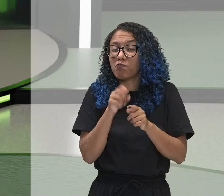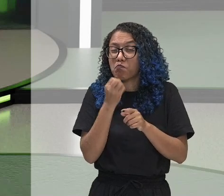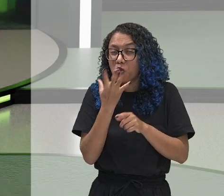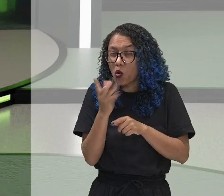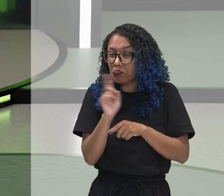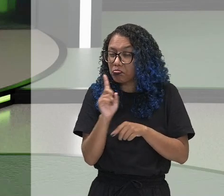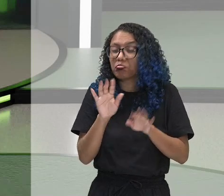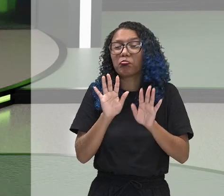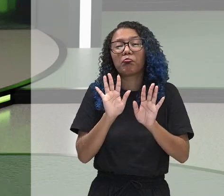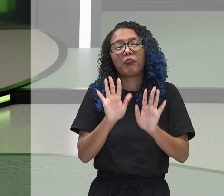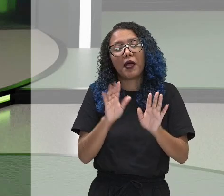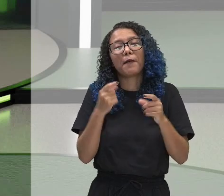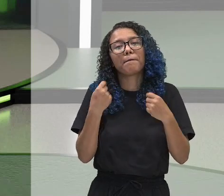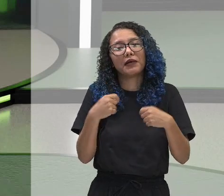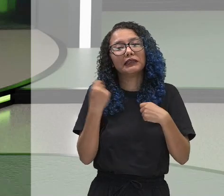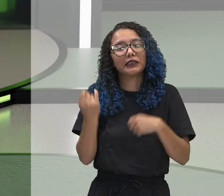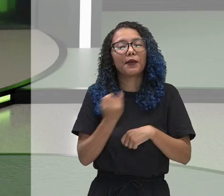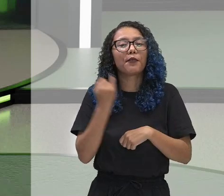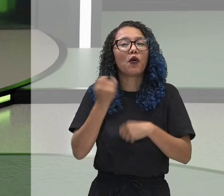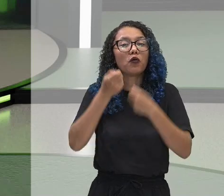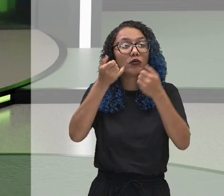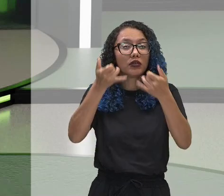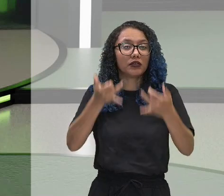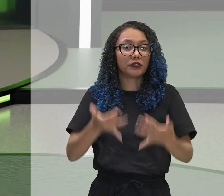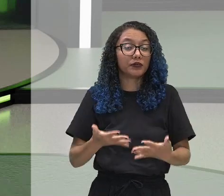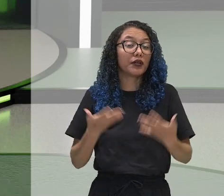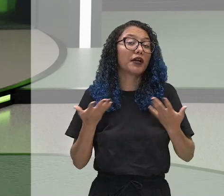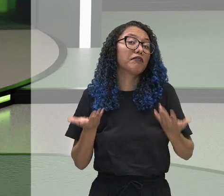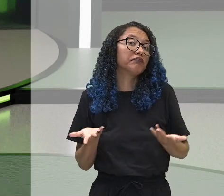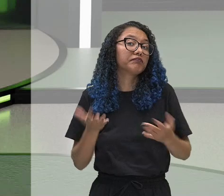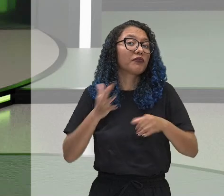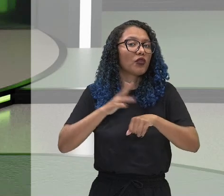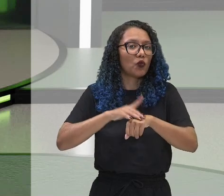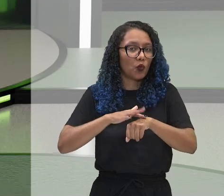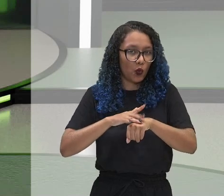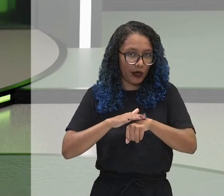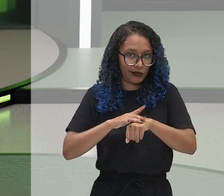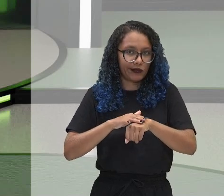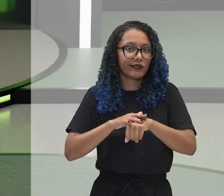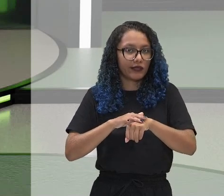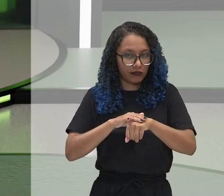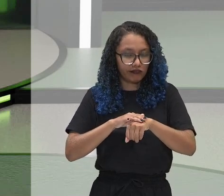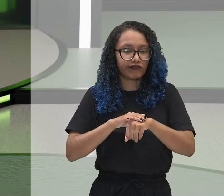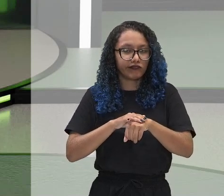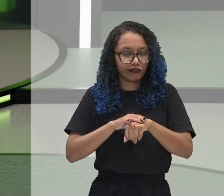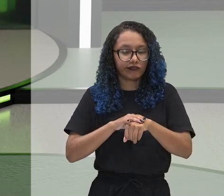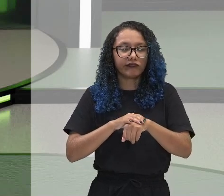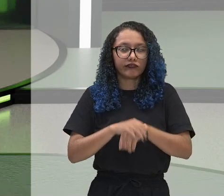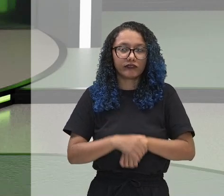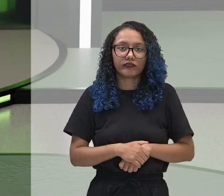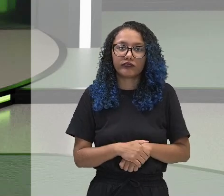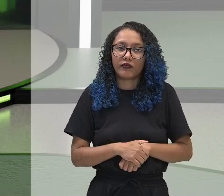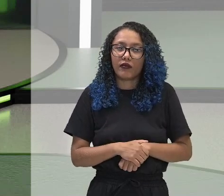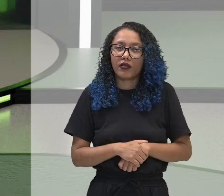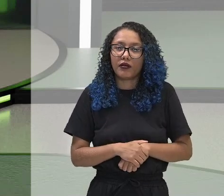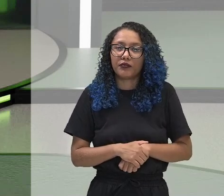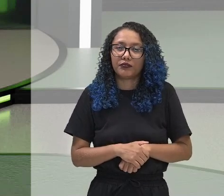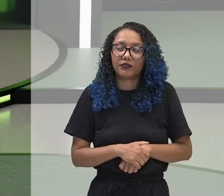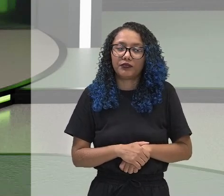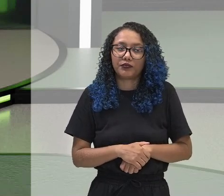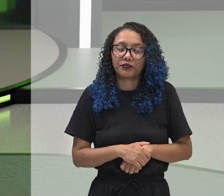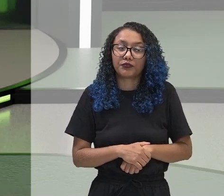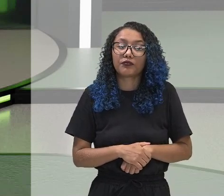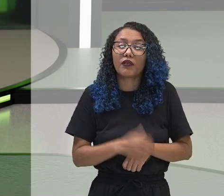as doenças relacionadas ao sistema reprodutor feminino. Entender as doenças que afetam